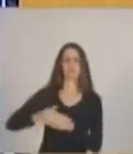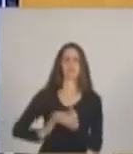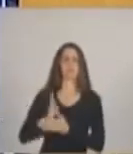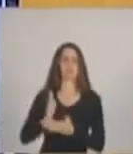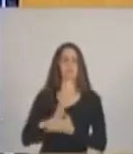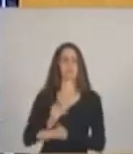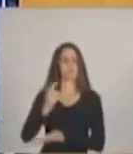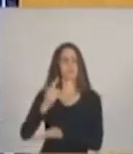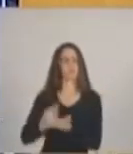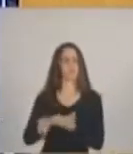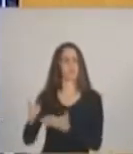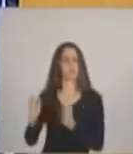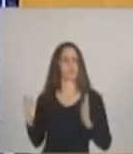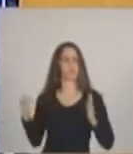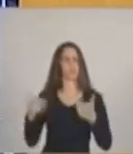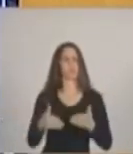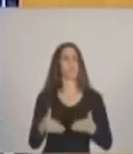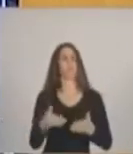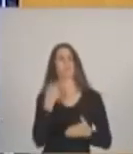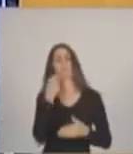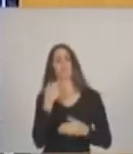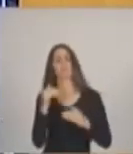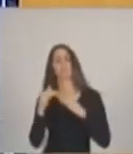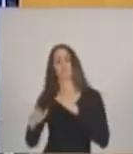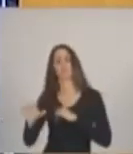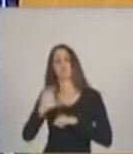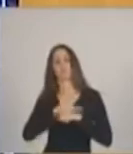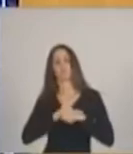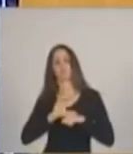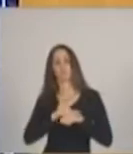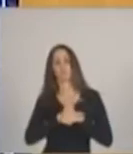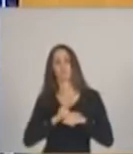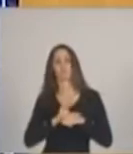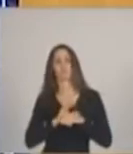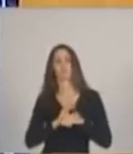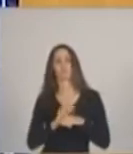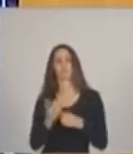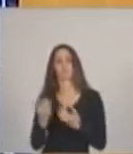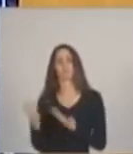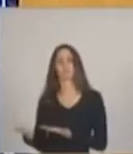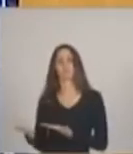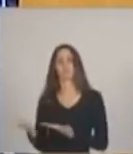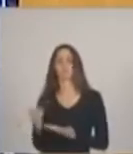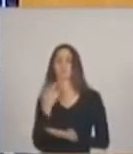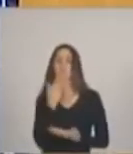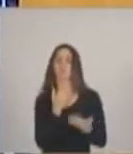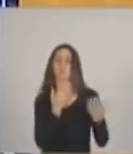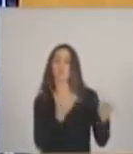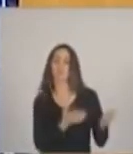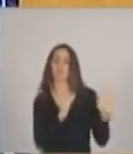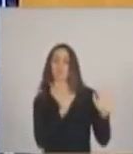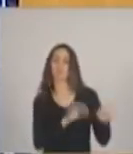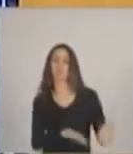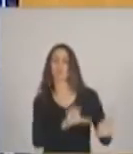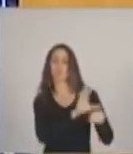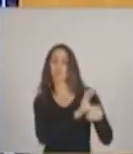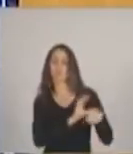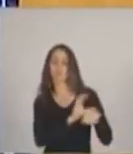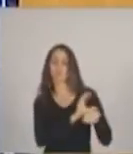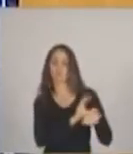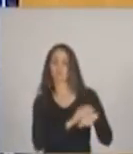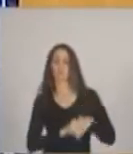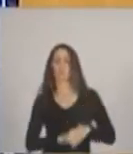tão enfático dizendo da inconstitucionalidade, apesar de ter dado pela constitucionalidade. E